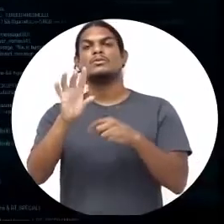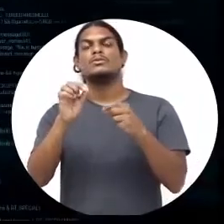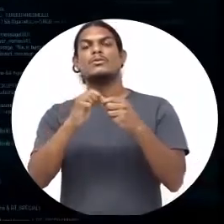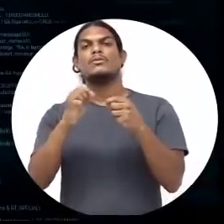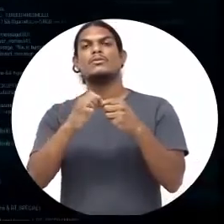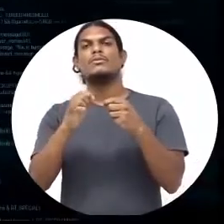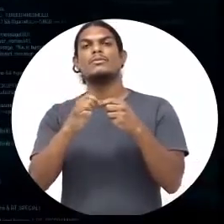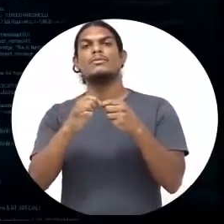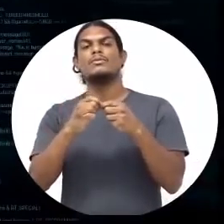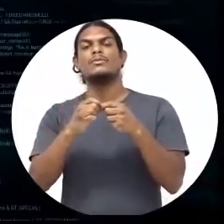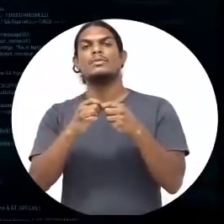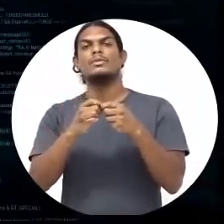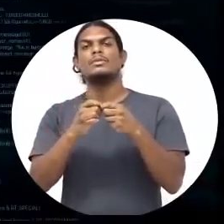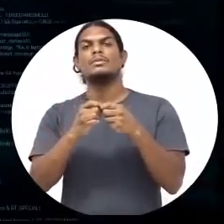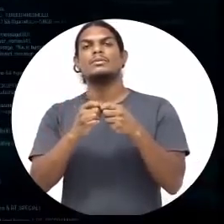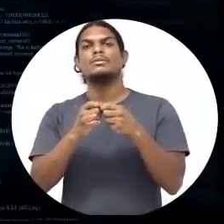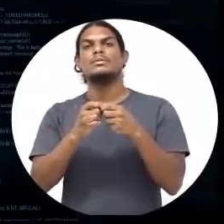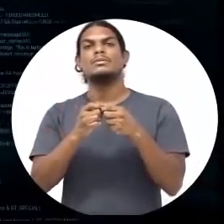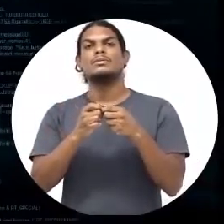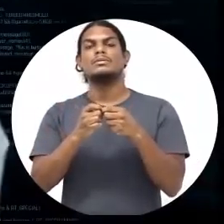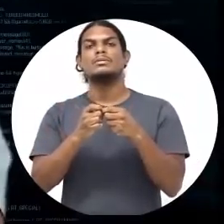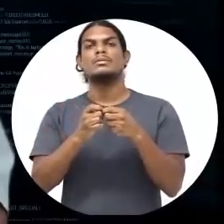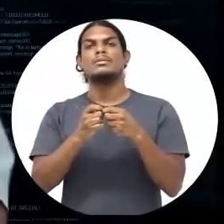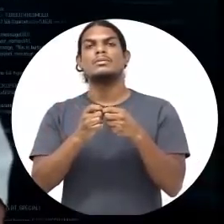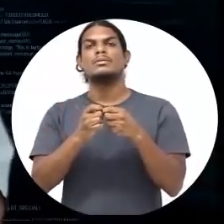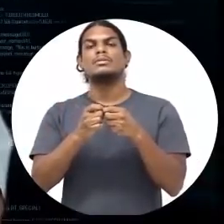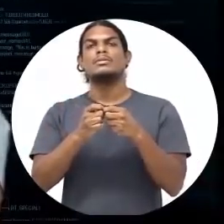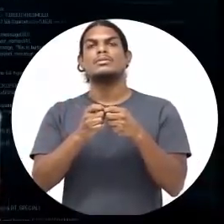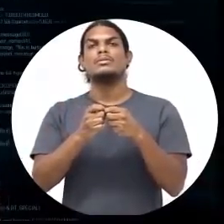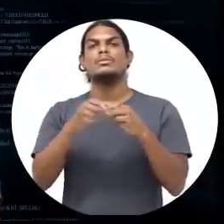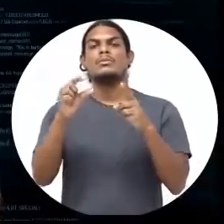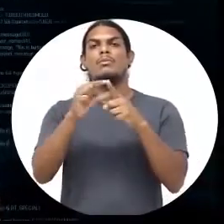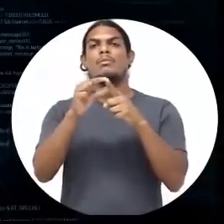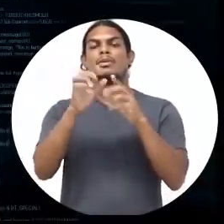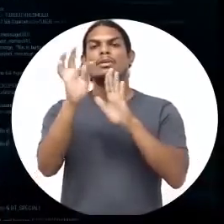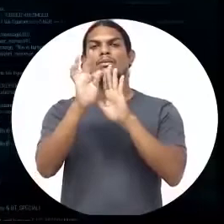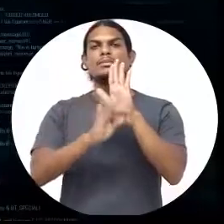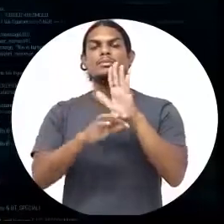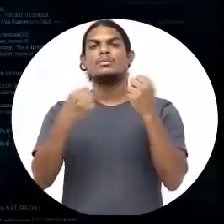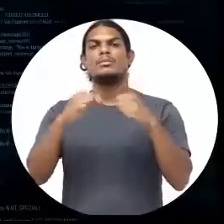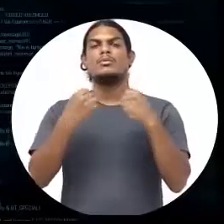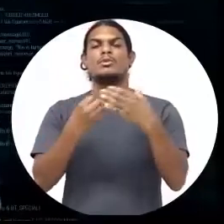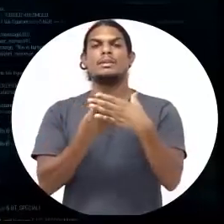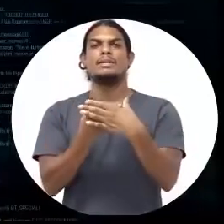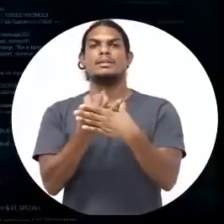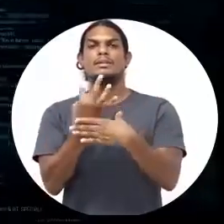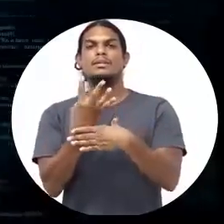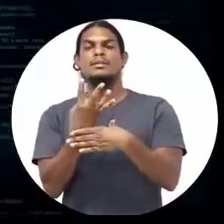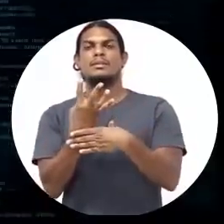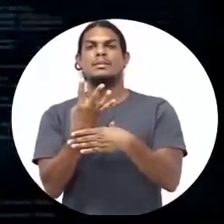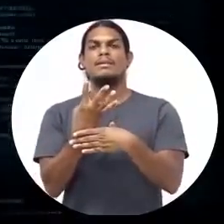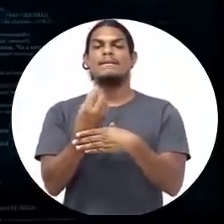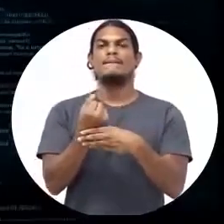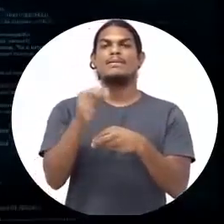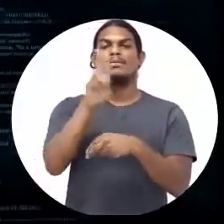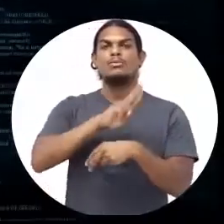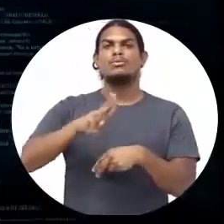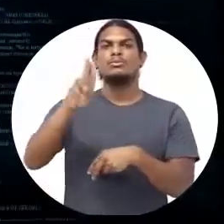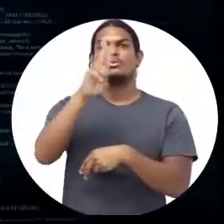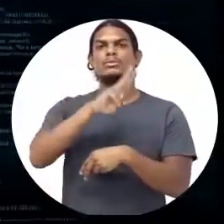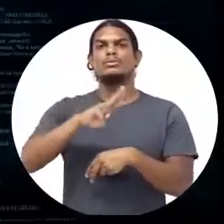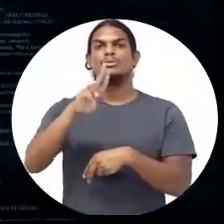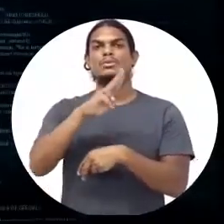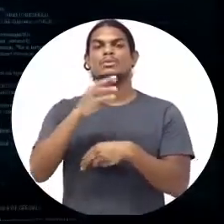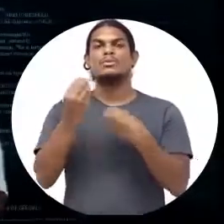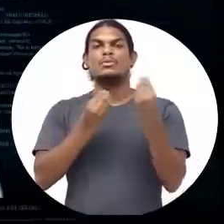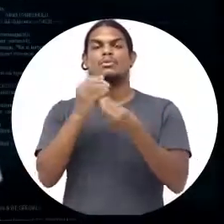elementos que possuam um texto em si. A gente pode criar uma estrutura que não tenha elemento nenhum. Ela sirva apenas para